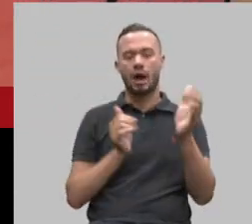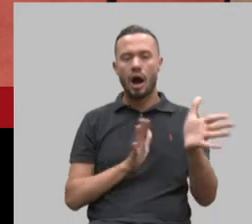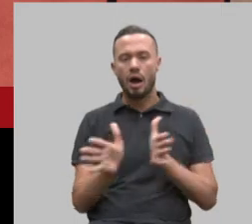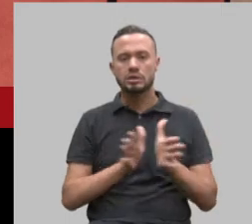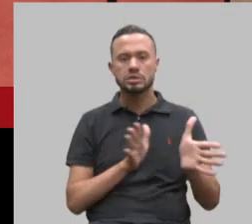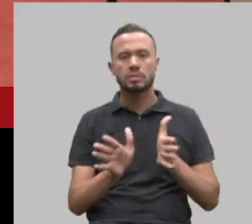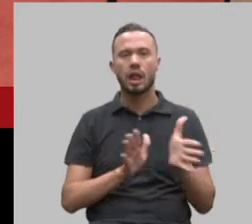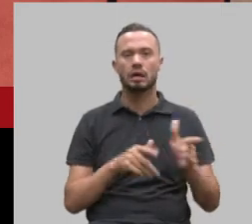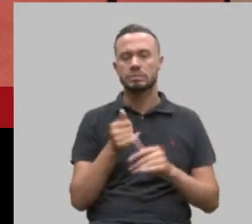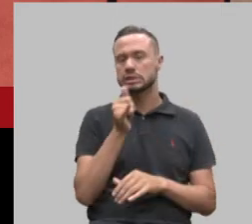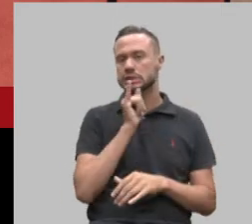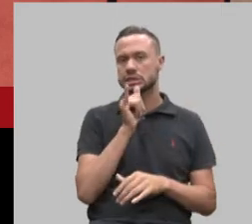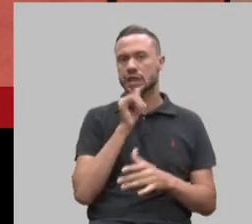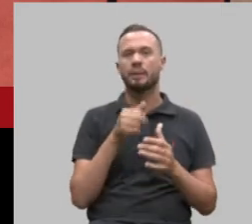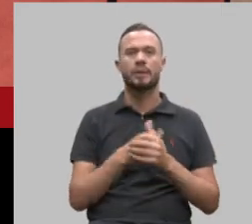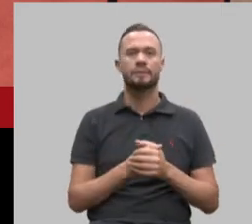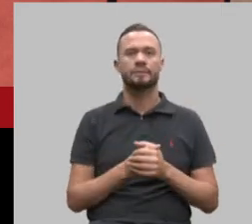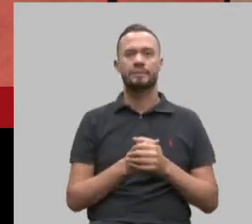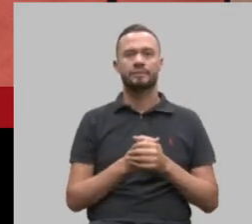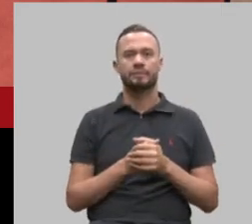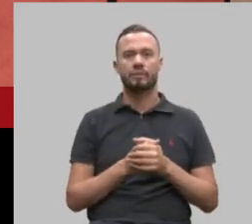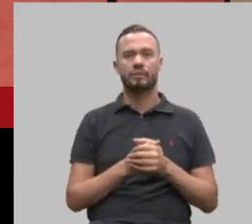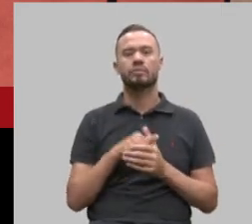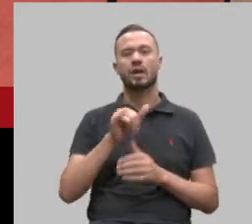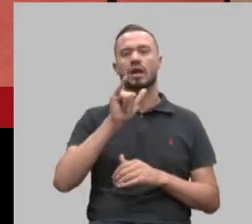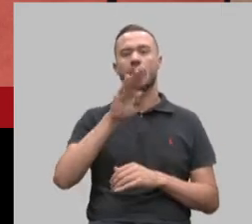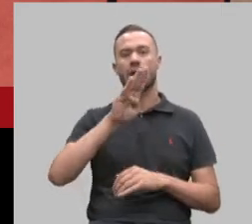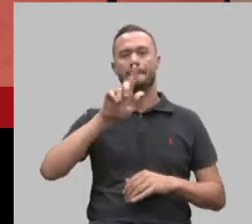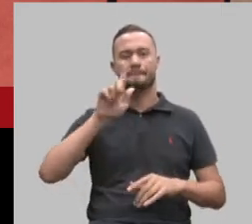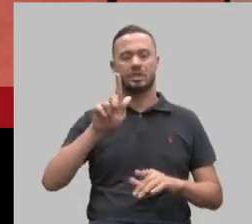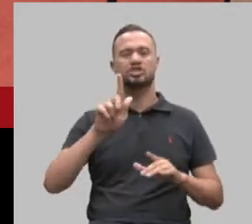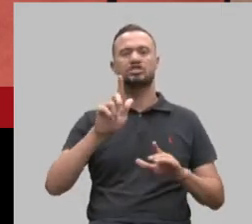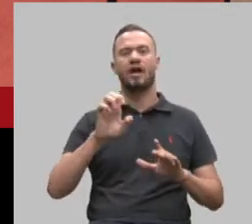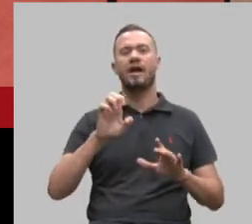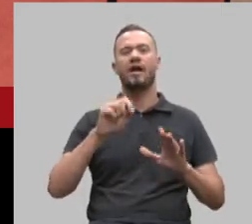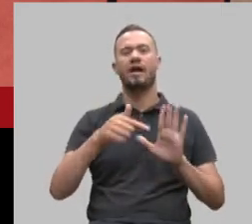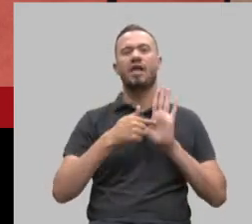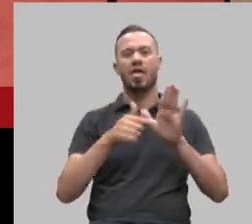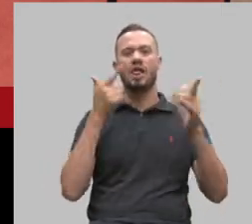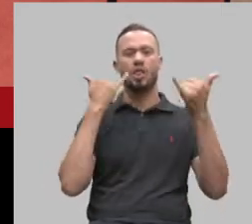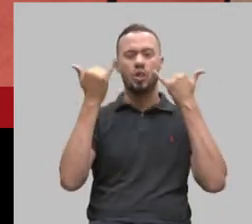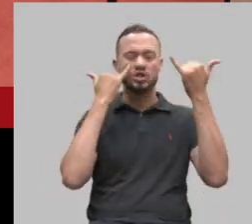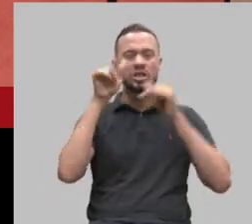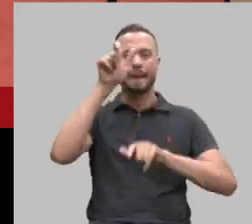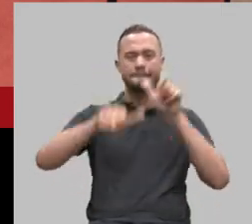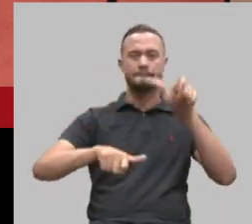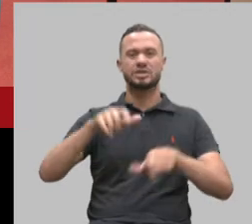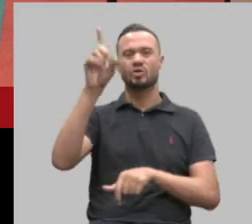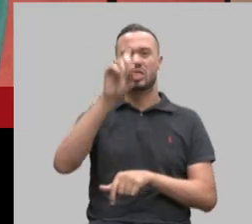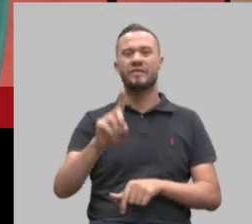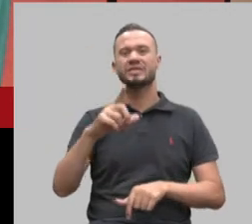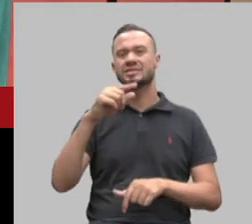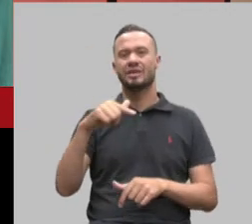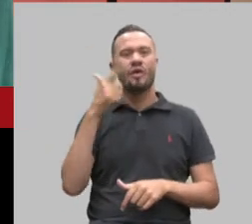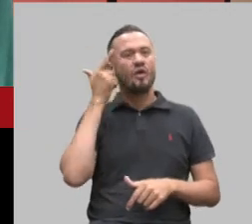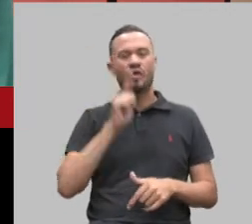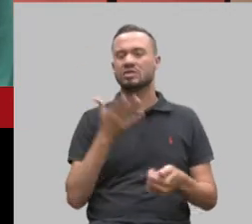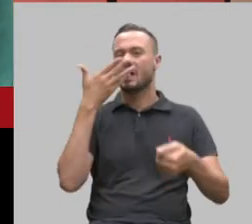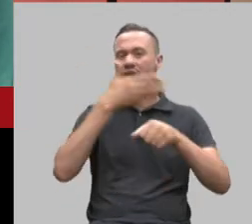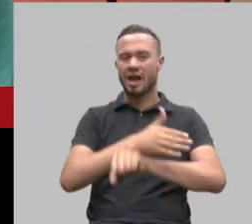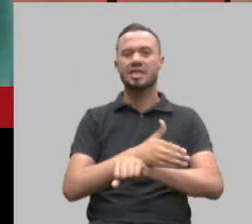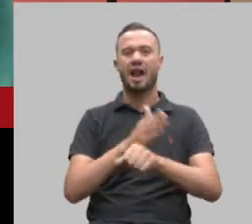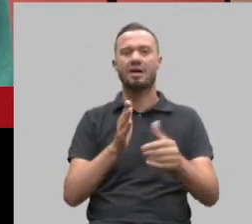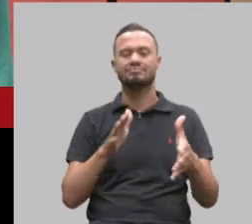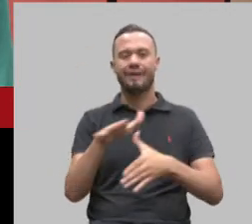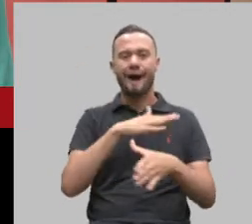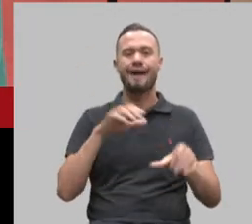por exemplo de acordo com a agência IBGE notícias pessoas com deficiência t o menor acesso à educação ao trabalho e à renda